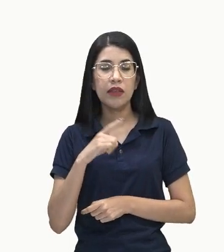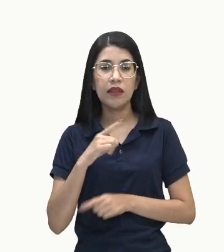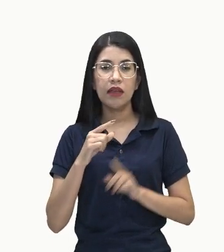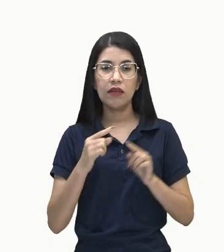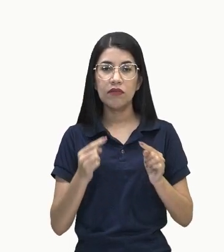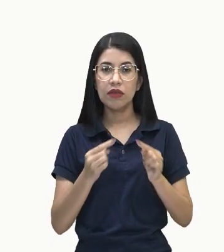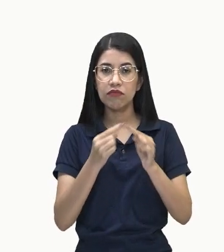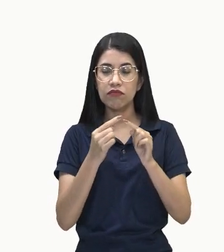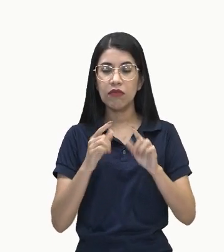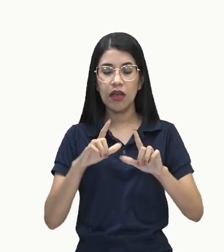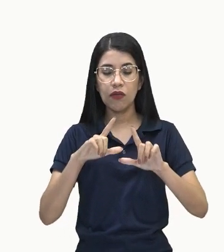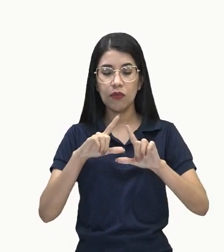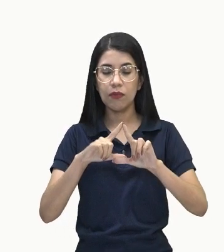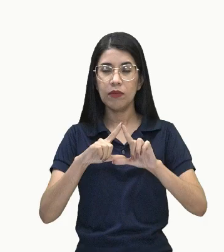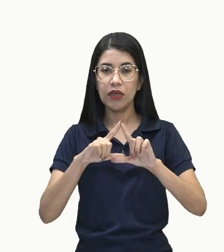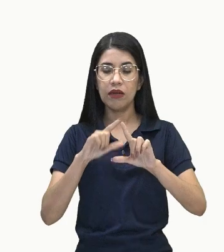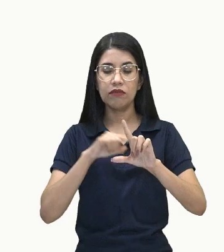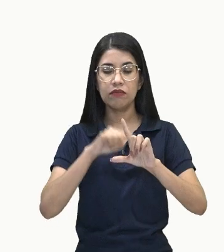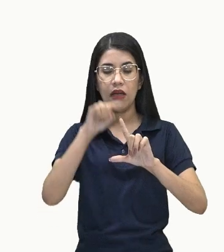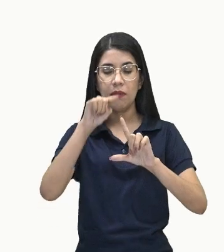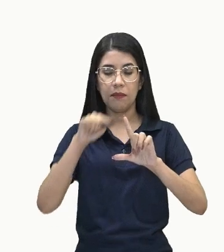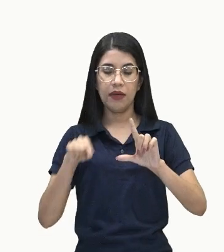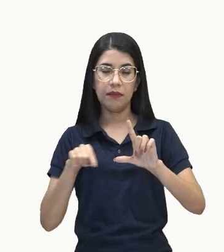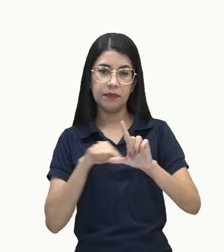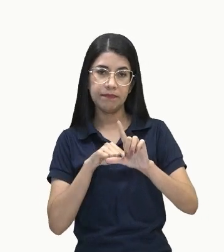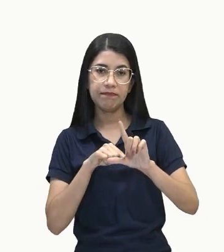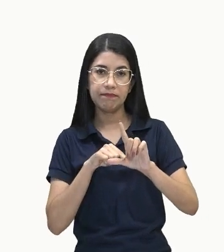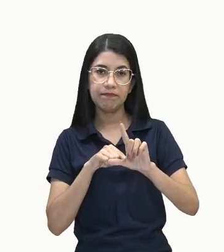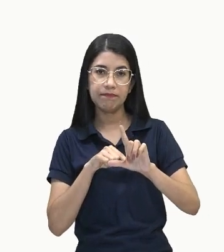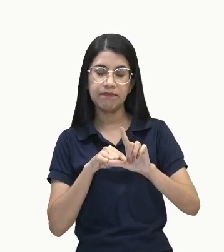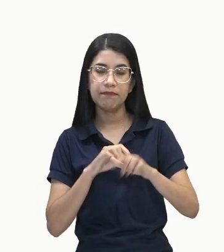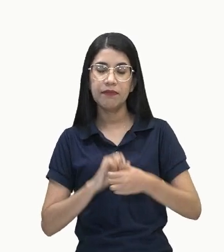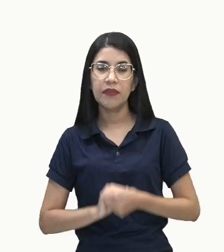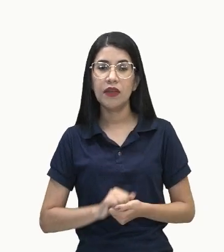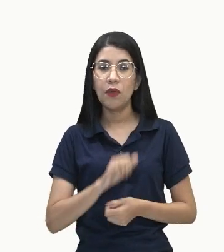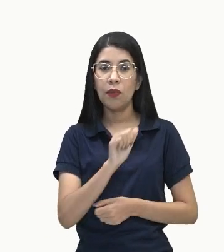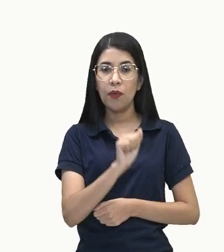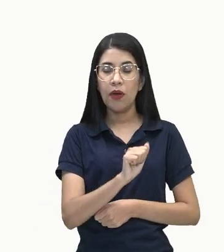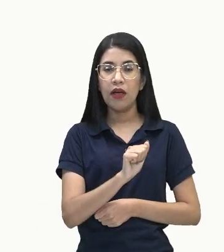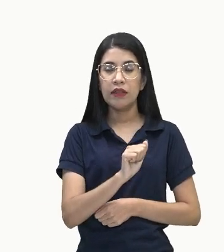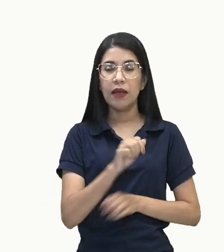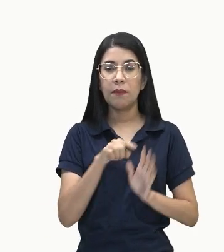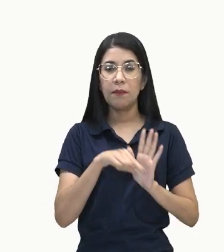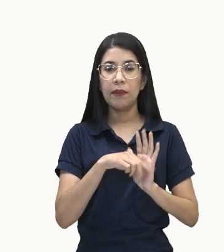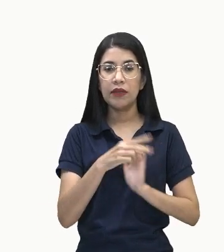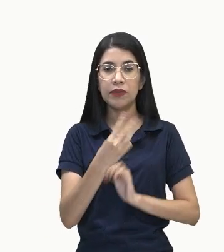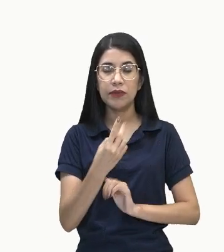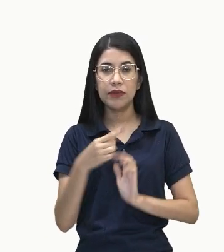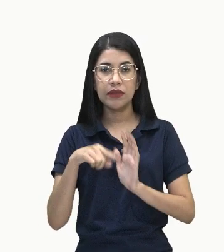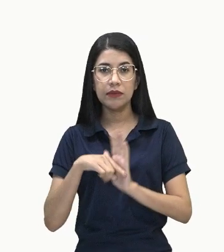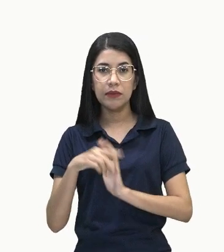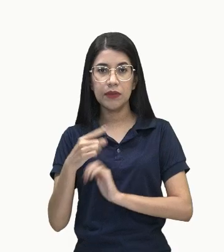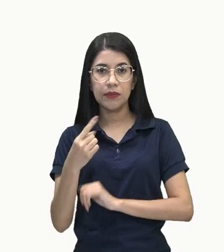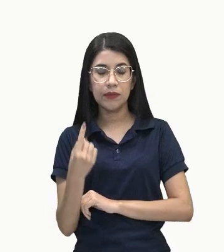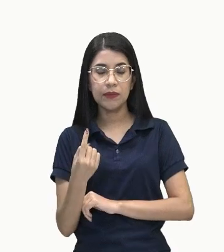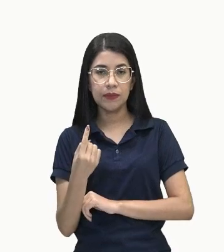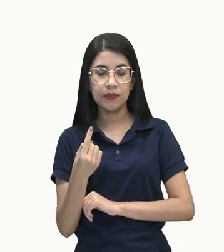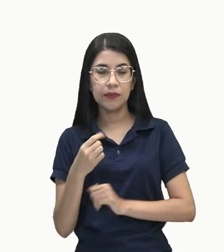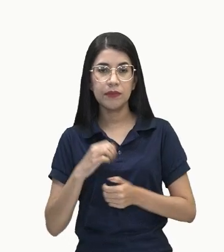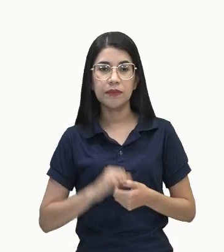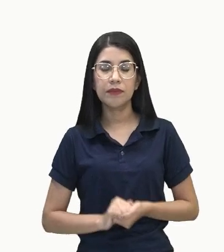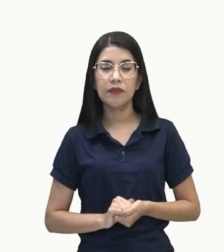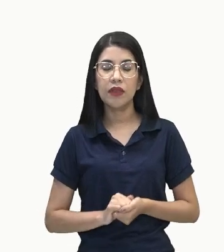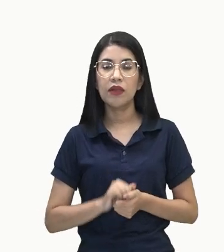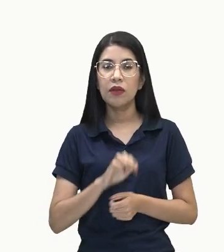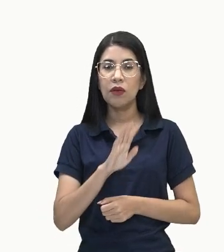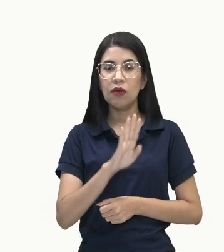vão formar um triângulo, tá legal? Então, olha só. O ponto A tem coordenadas menos 2 e menos 1. O ponto